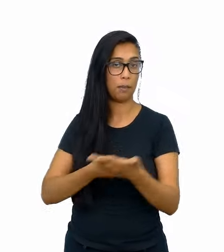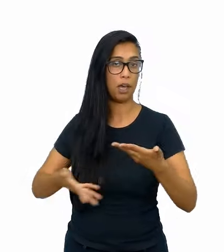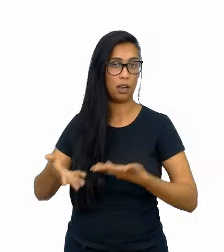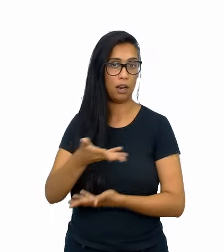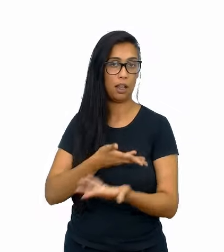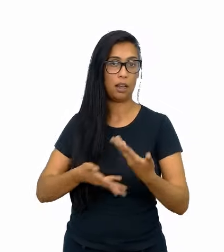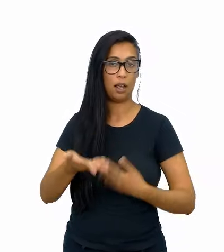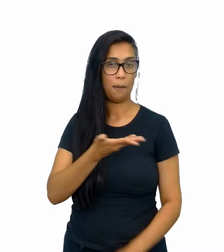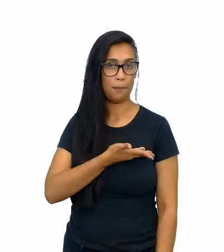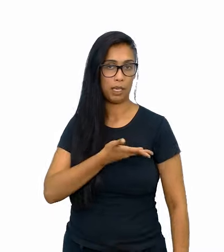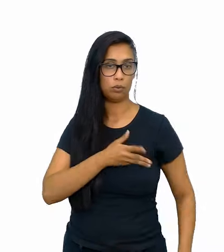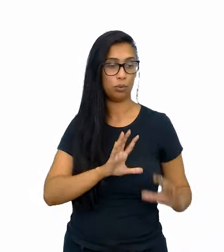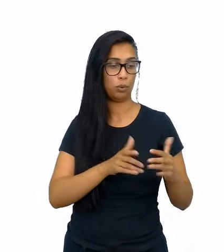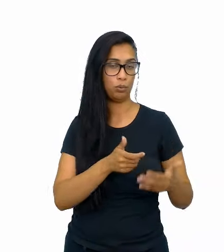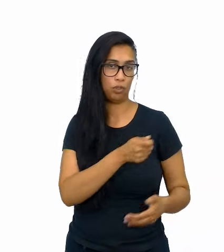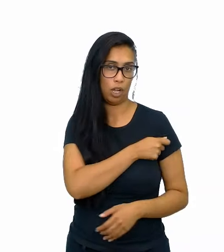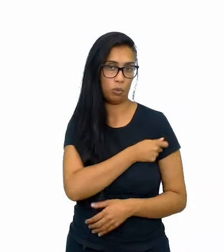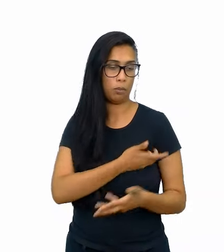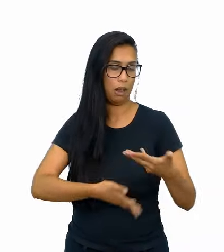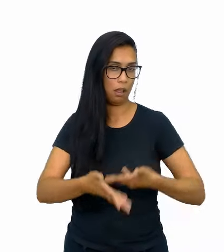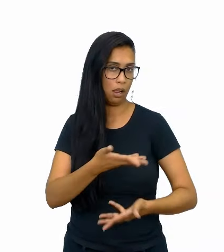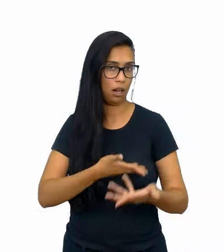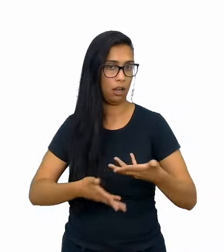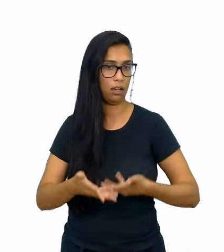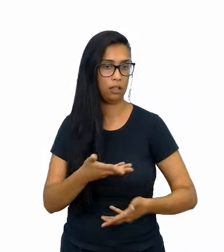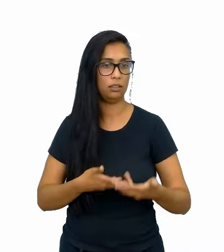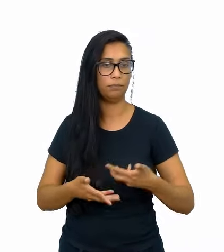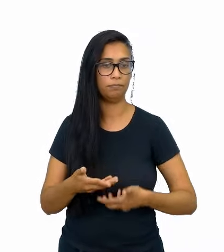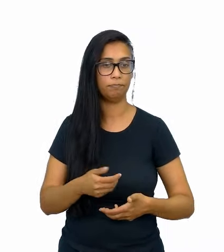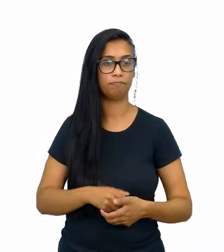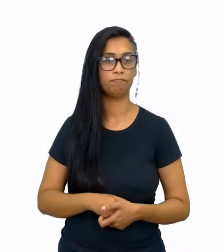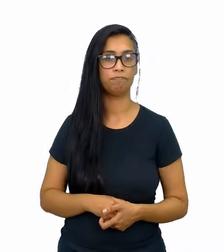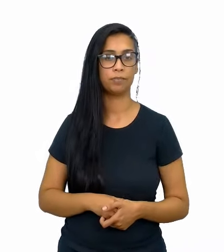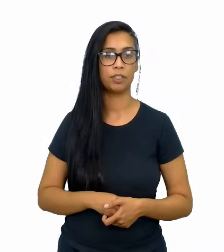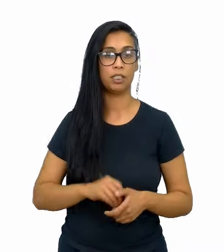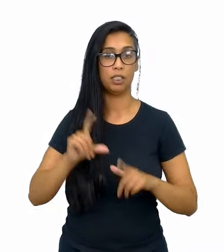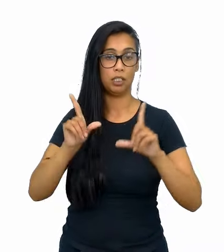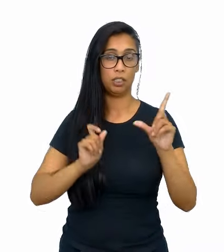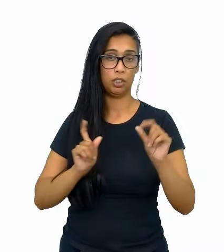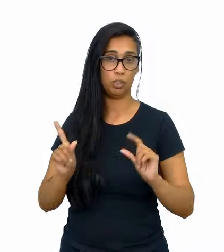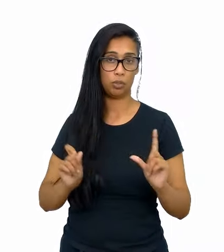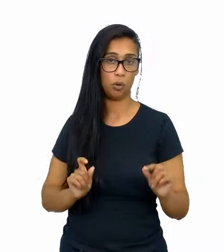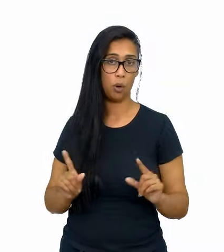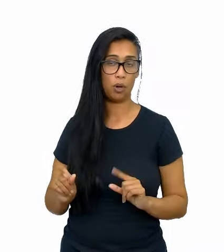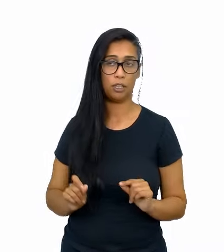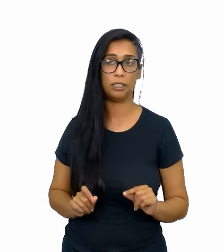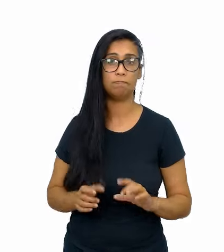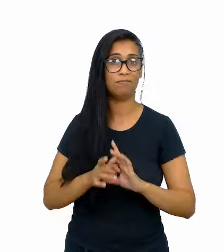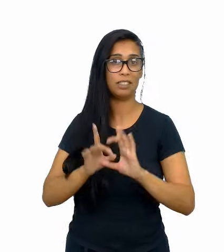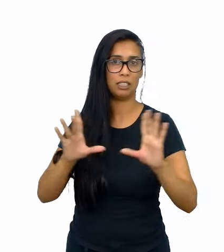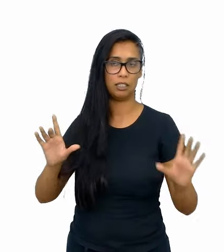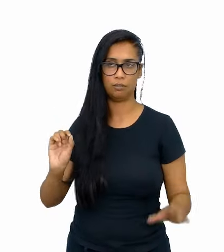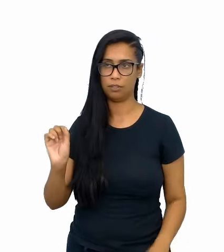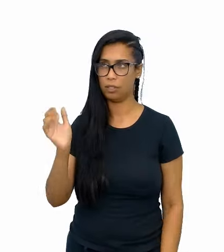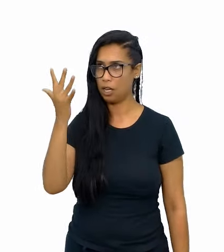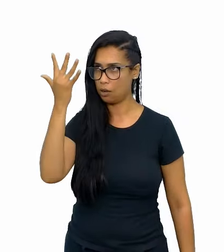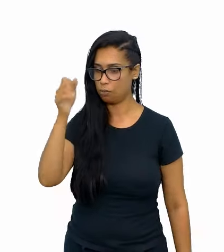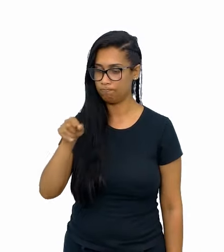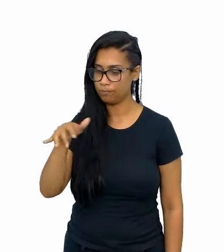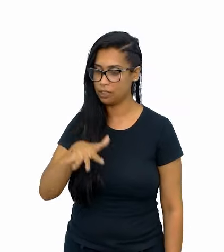acontecimento escolhido e, coletivamente, façam a escolha de um dos acontecimentos. E também,